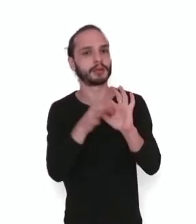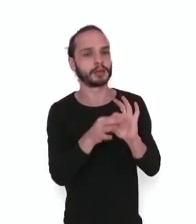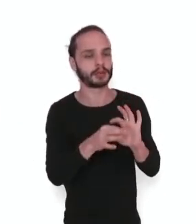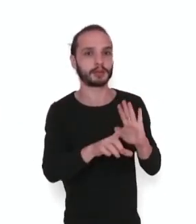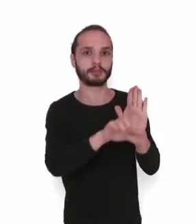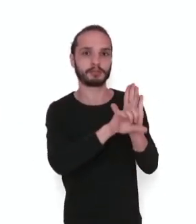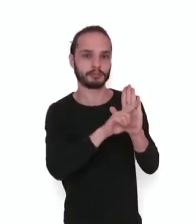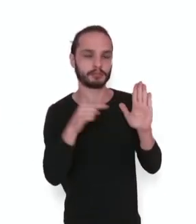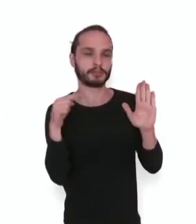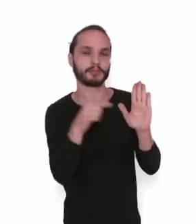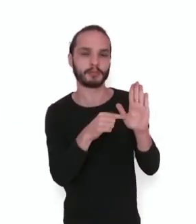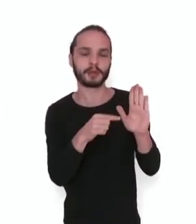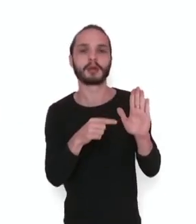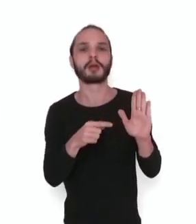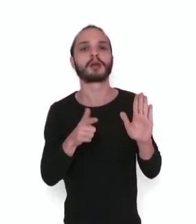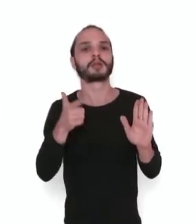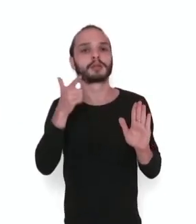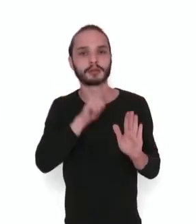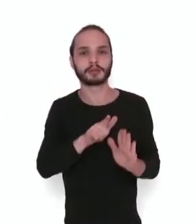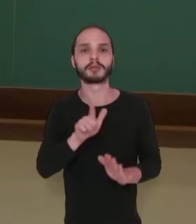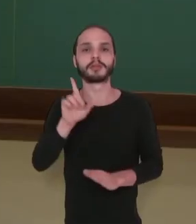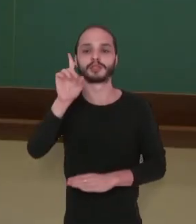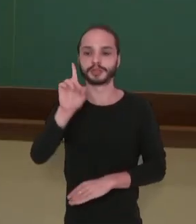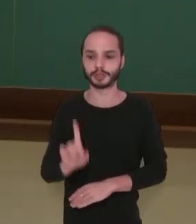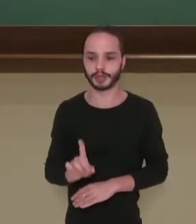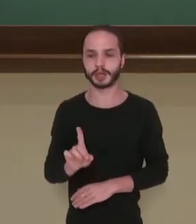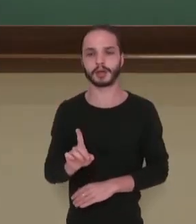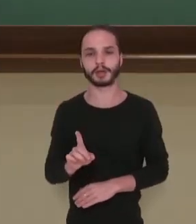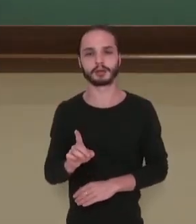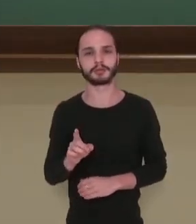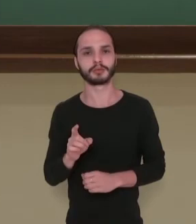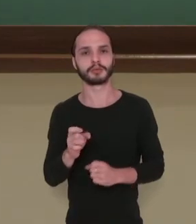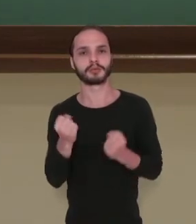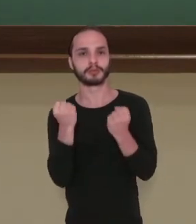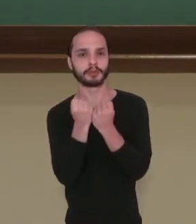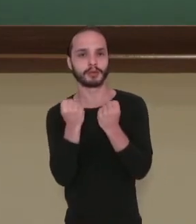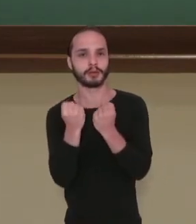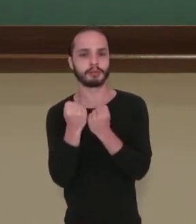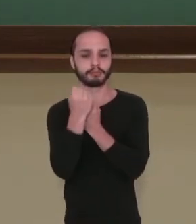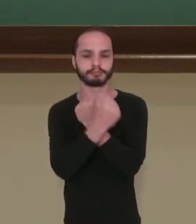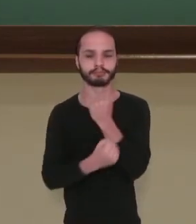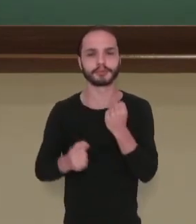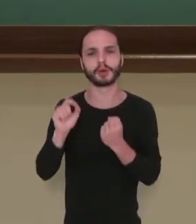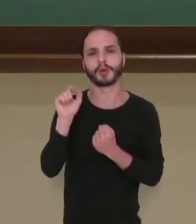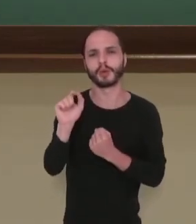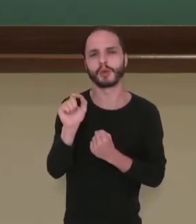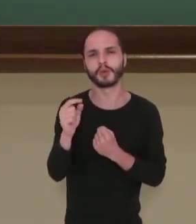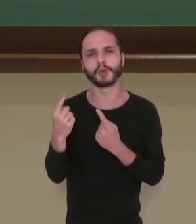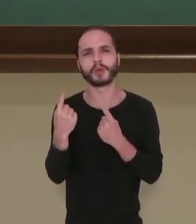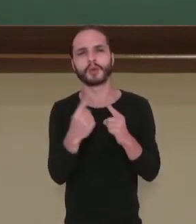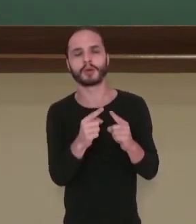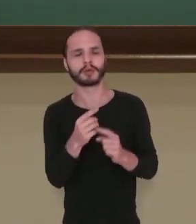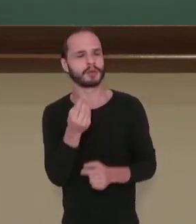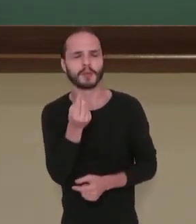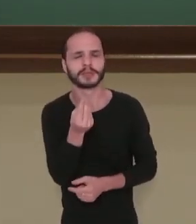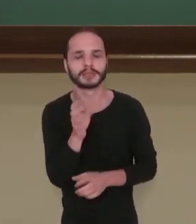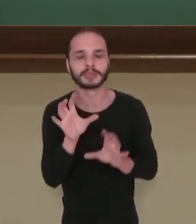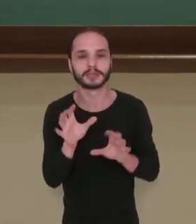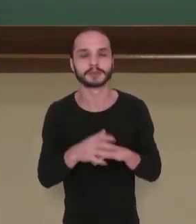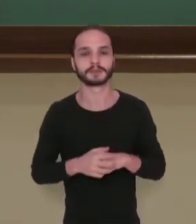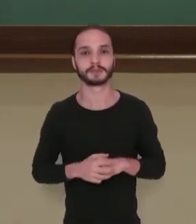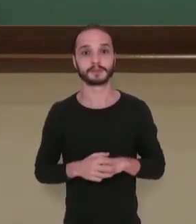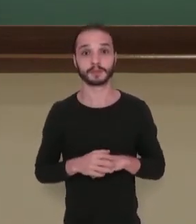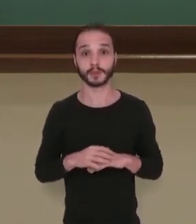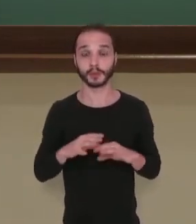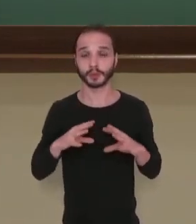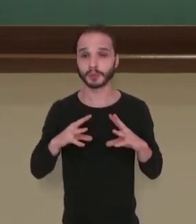legalidade, considerando o amplo direito de defesa do contraditório. Como assim? Bom, todo o ato